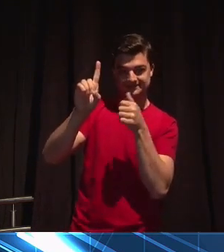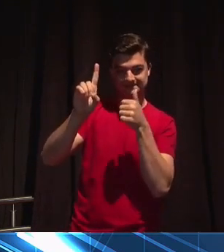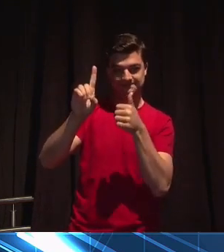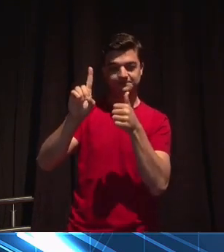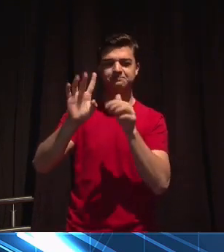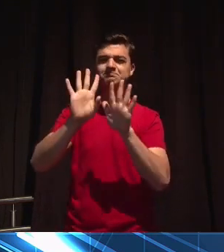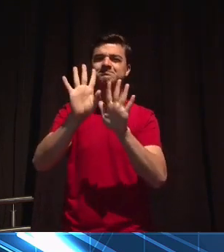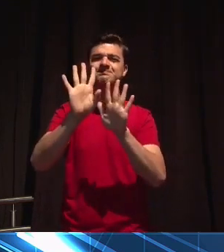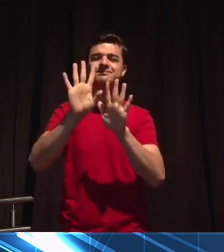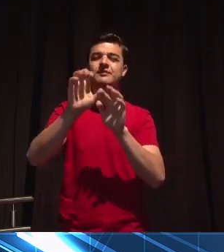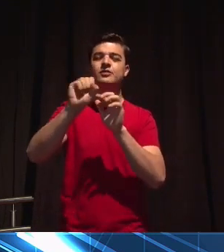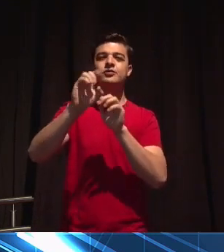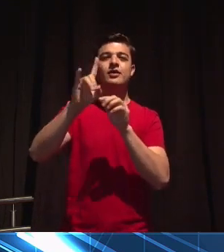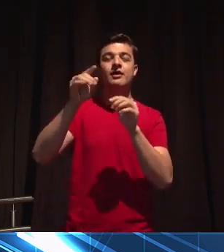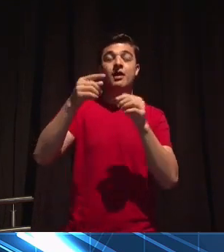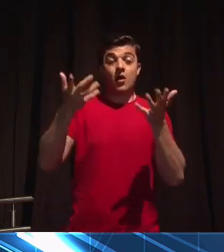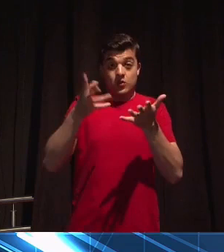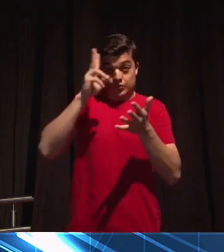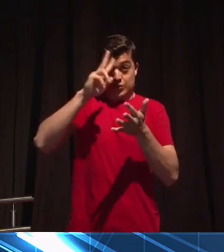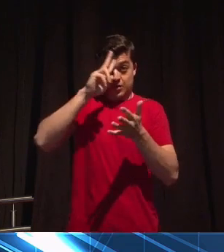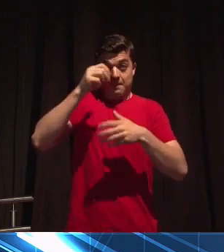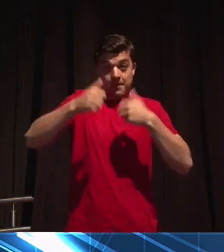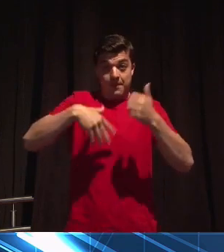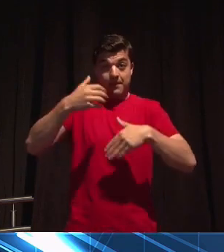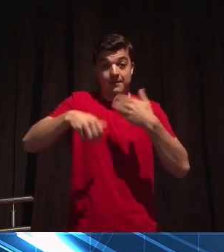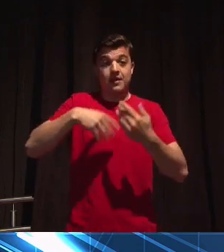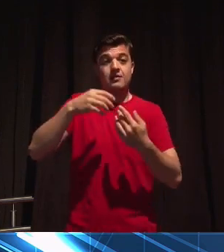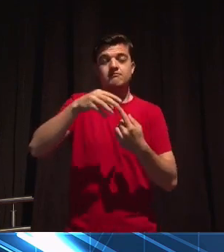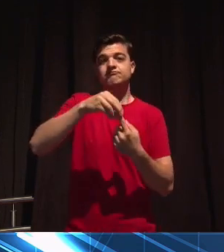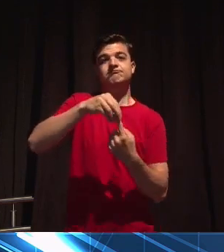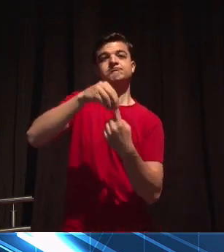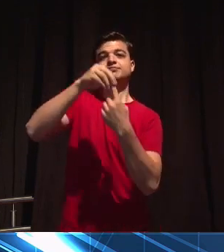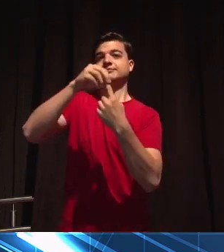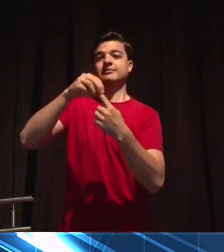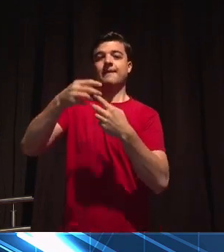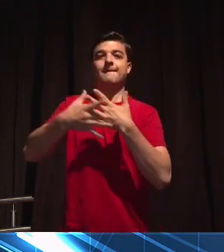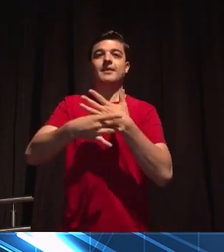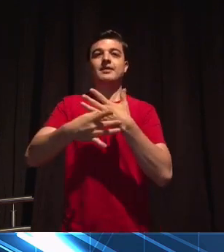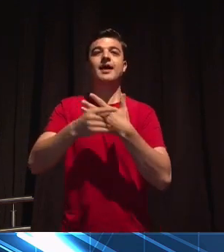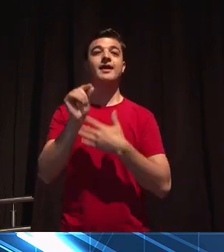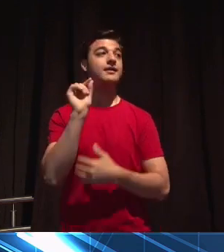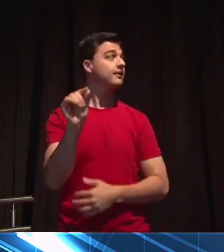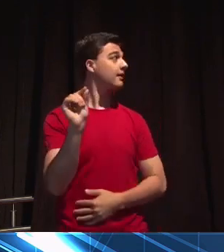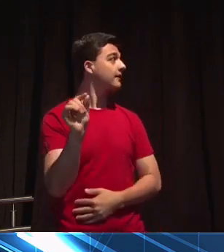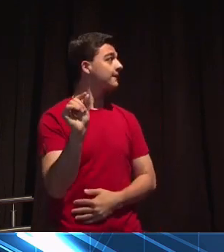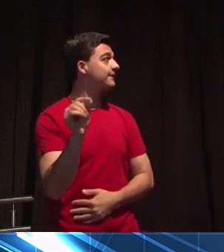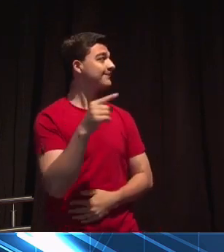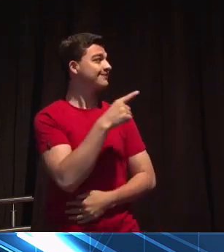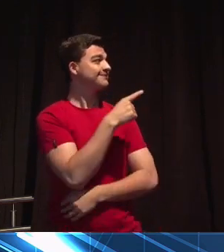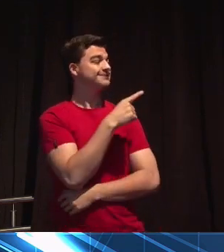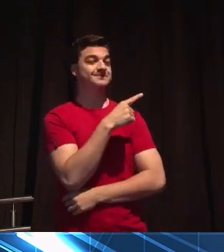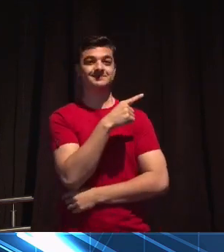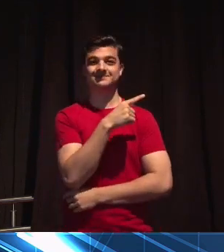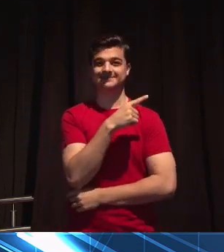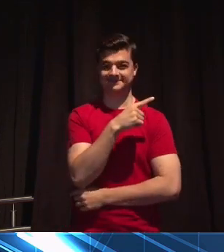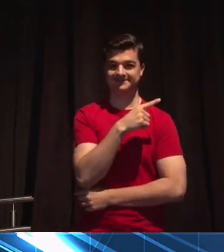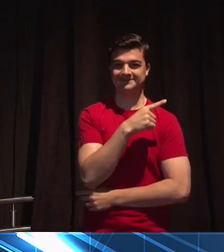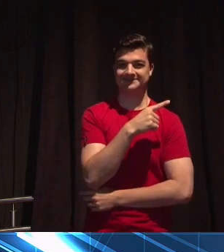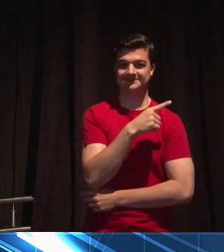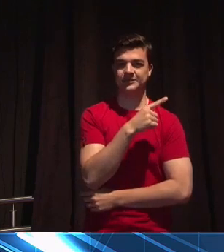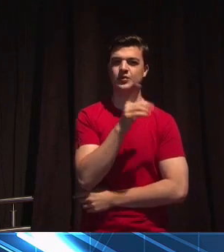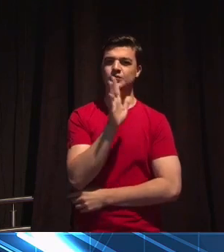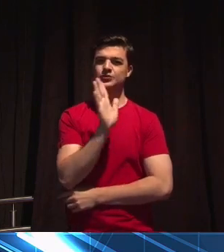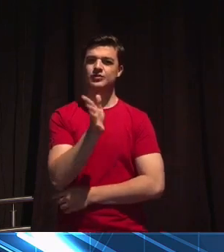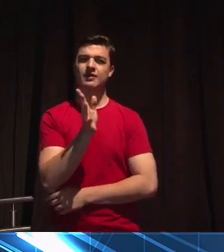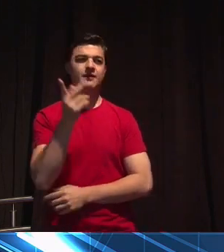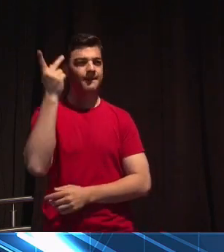dessa história que eu vou contar para vocês vai ser o cotuba o cotuba pessoal para quem é do já foi para o Noroeste